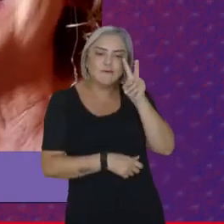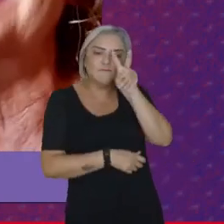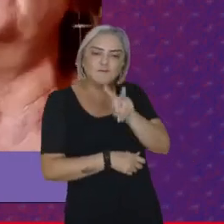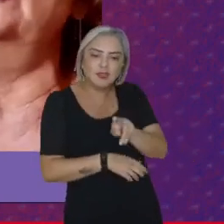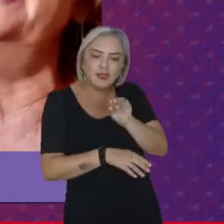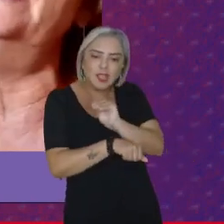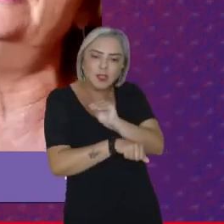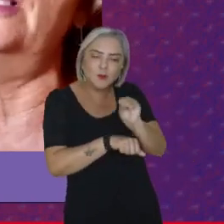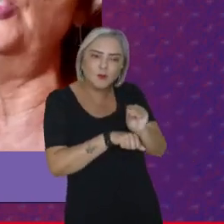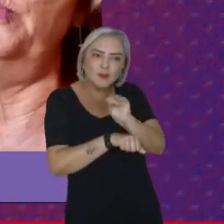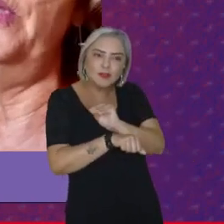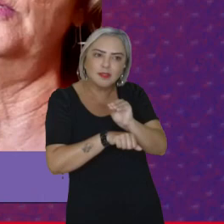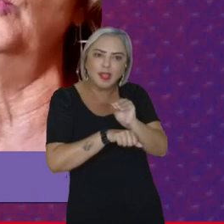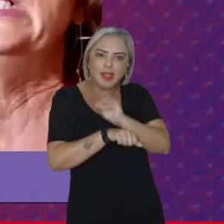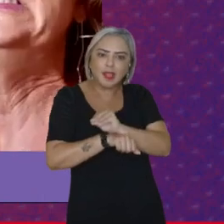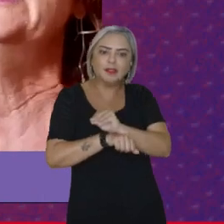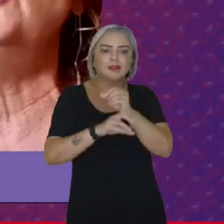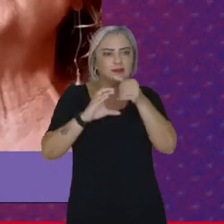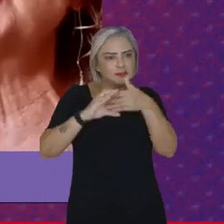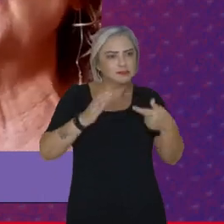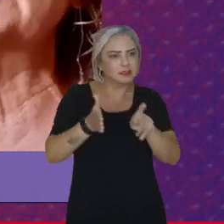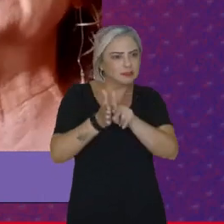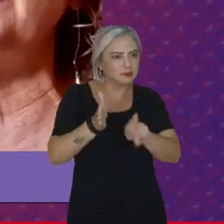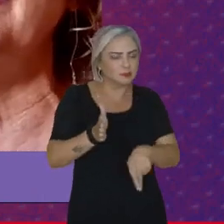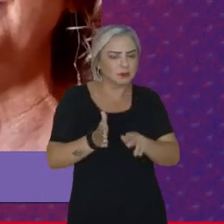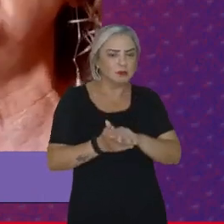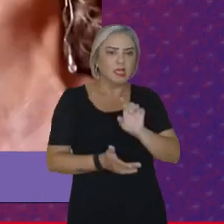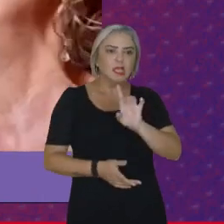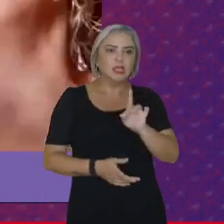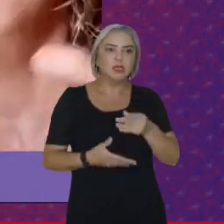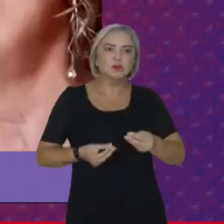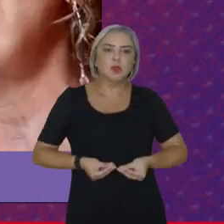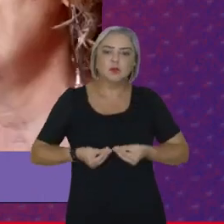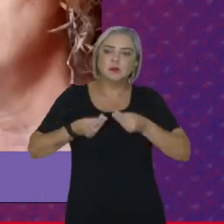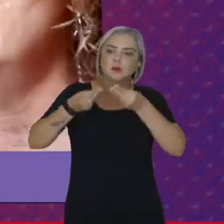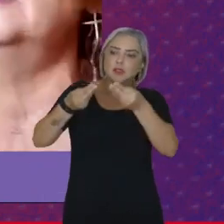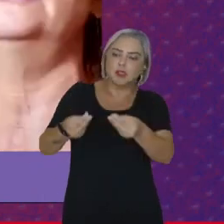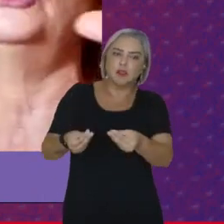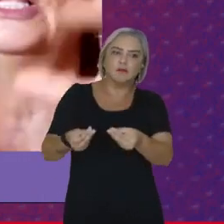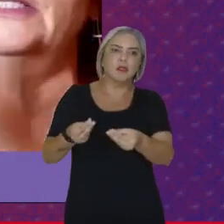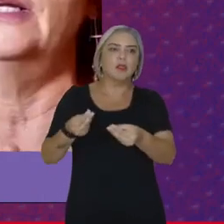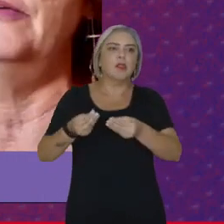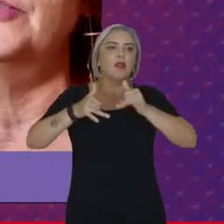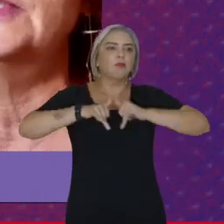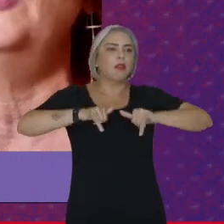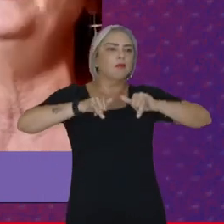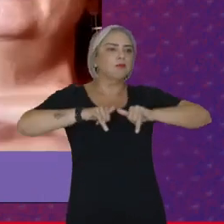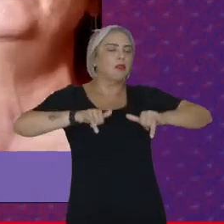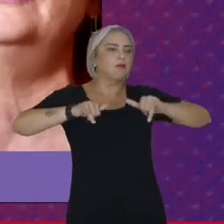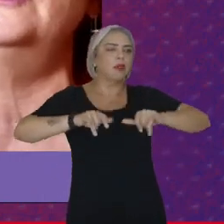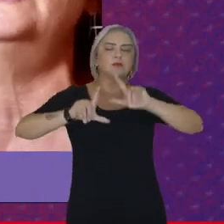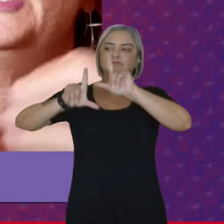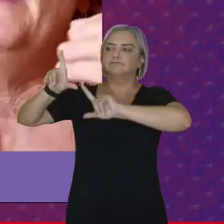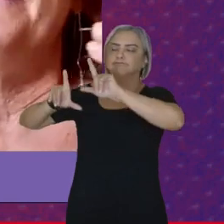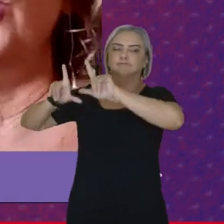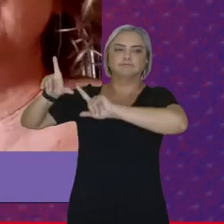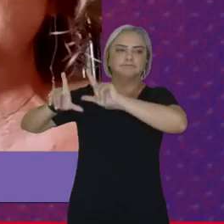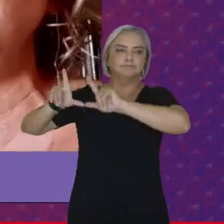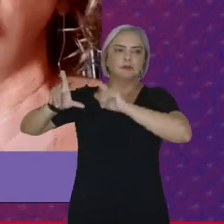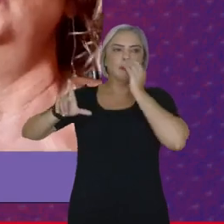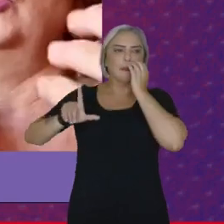e cuidadas nesse aspecto. Não só servir de propagandas na televisão para